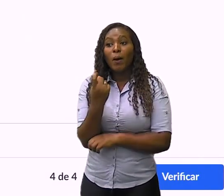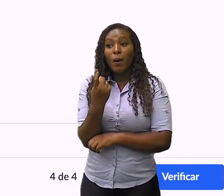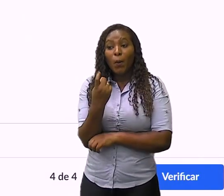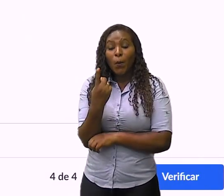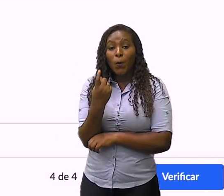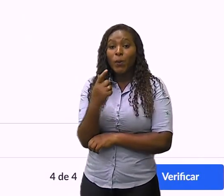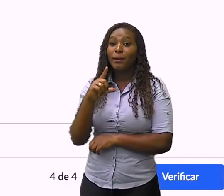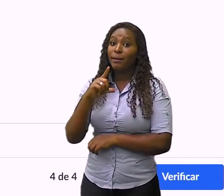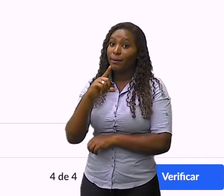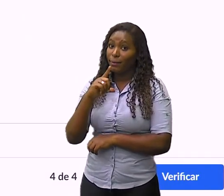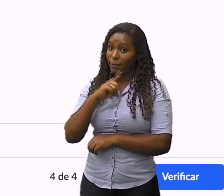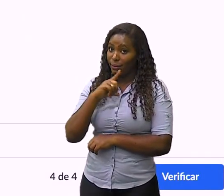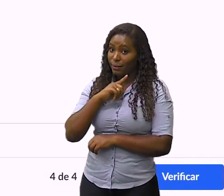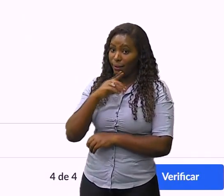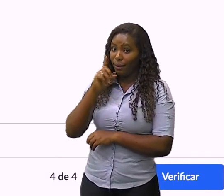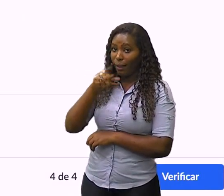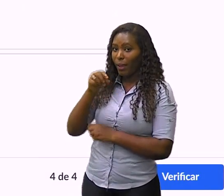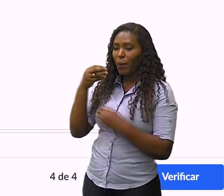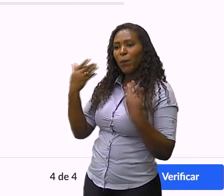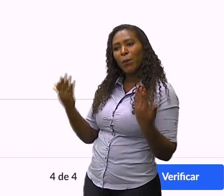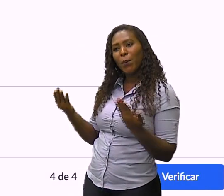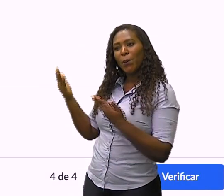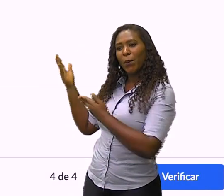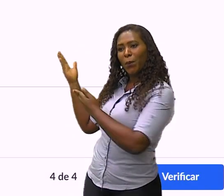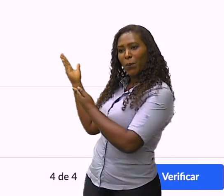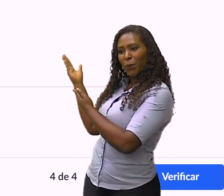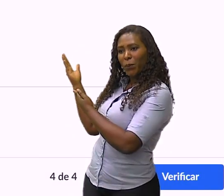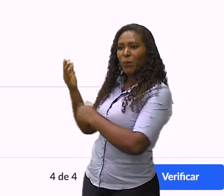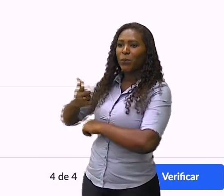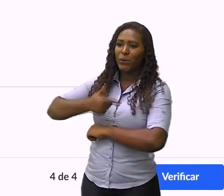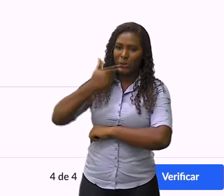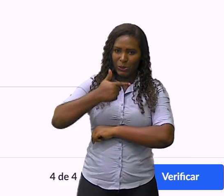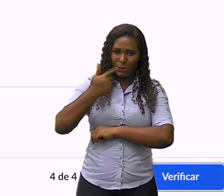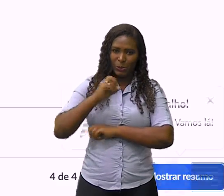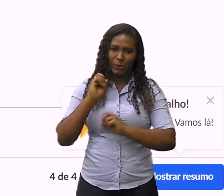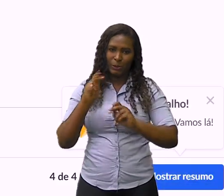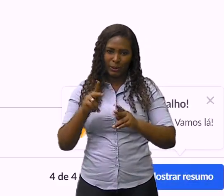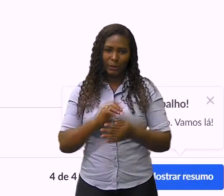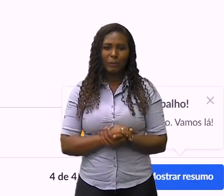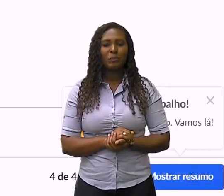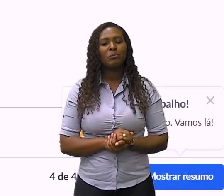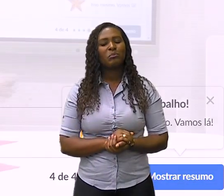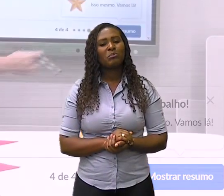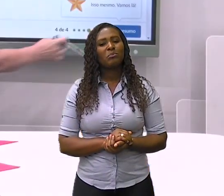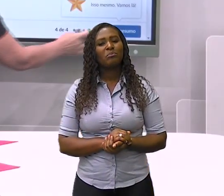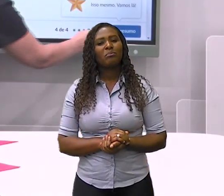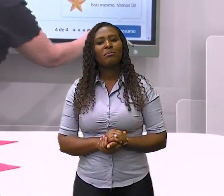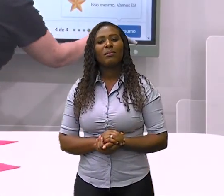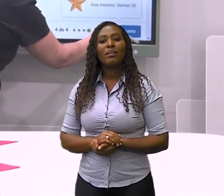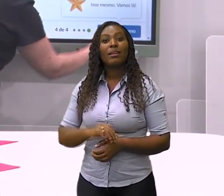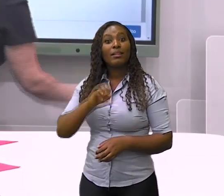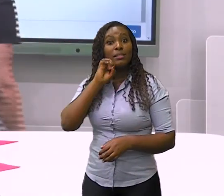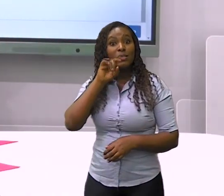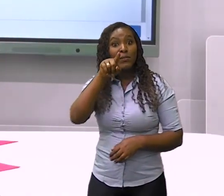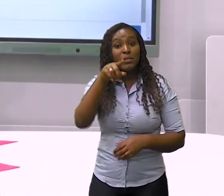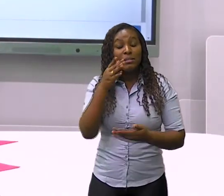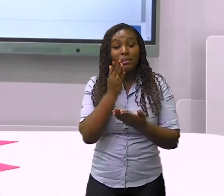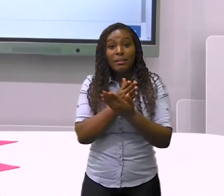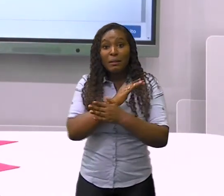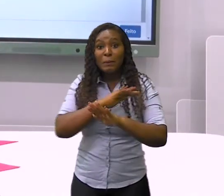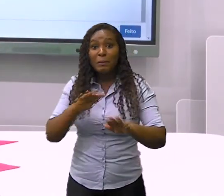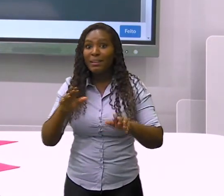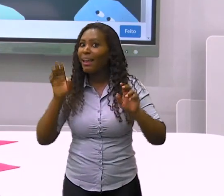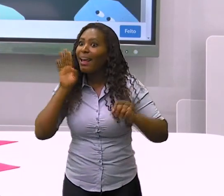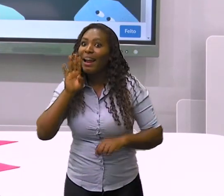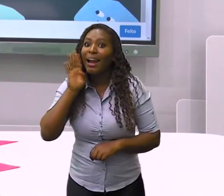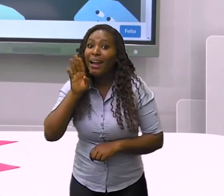encaixa aqui neste grupo seria esta aqui. Quando você termina, veja que legal.